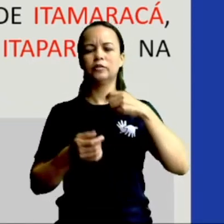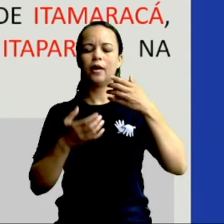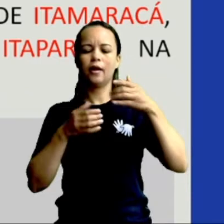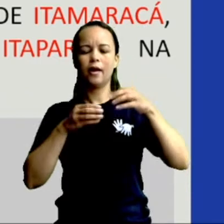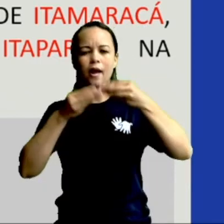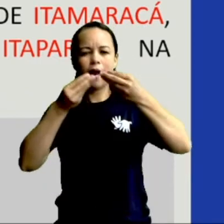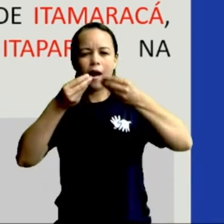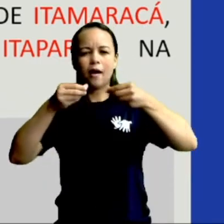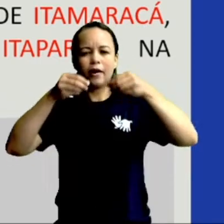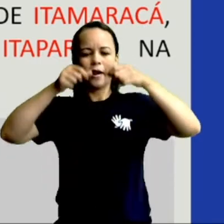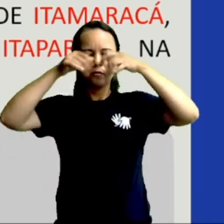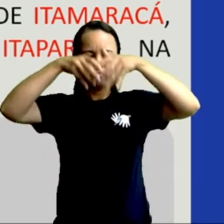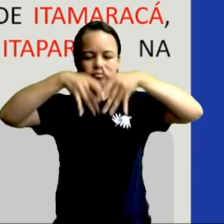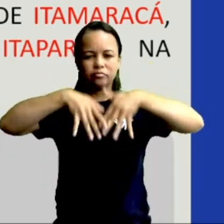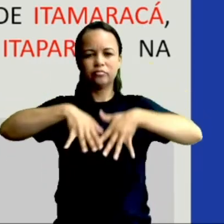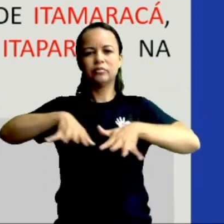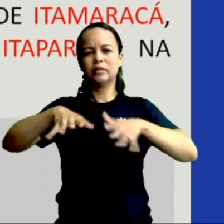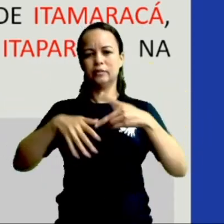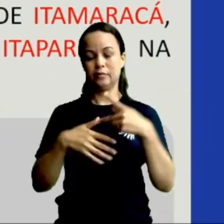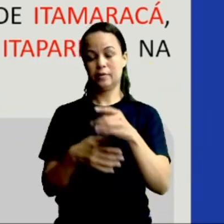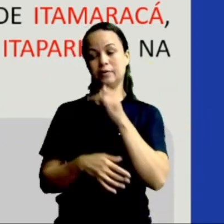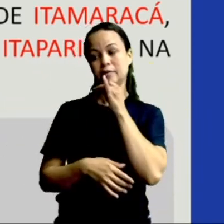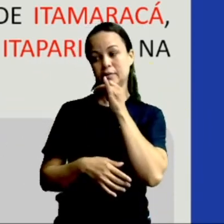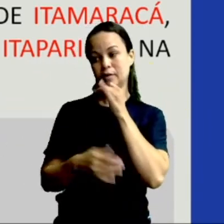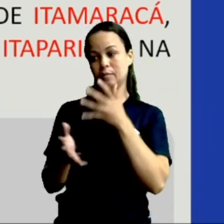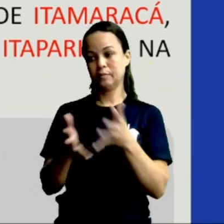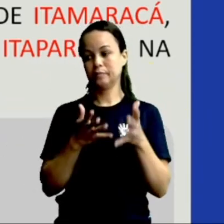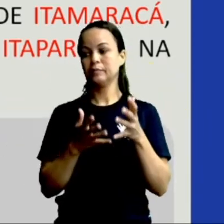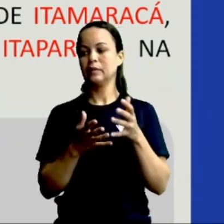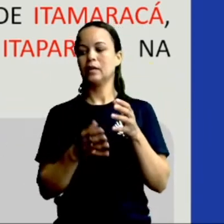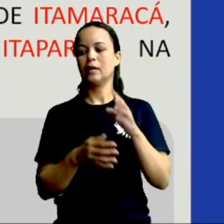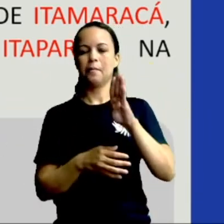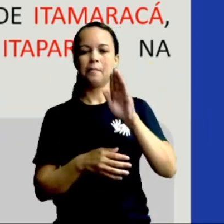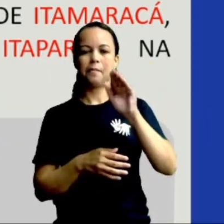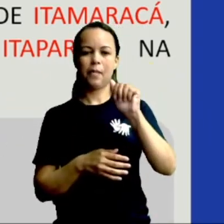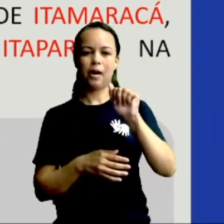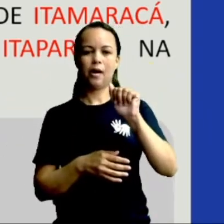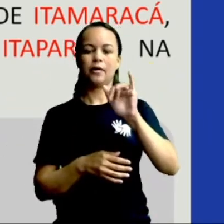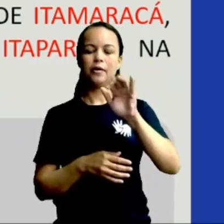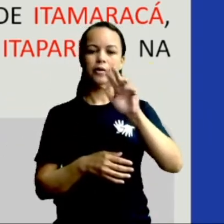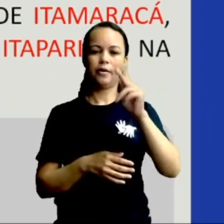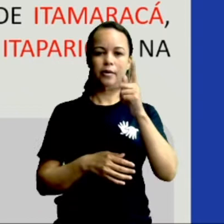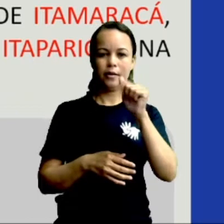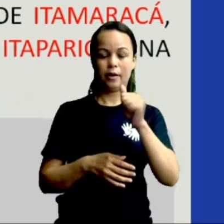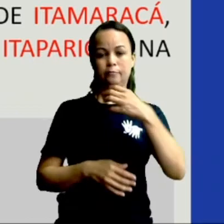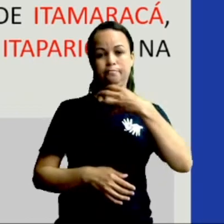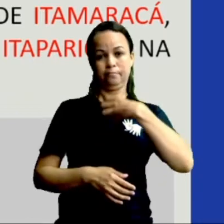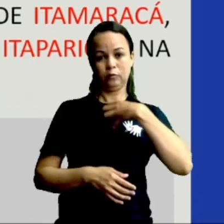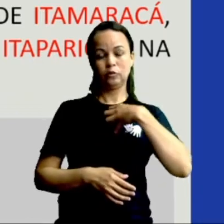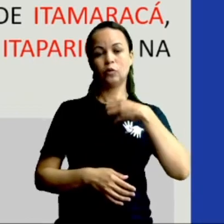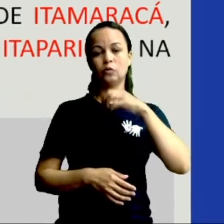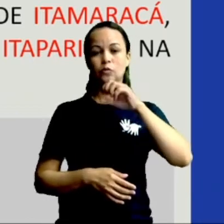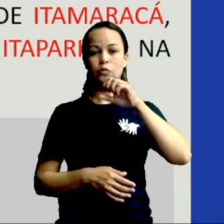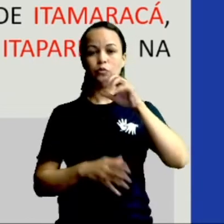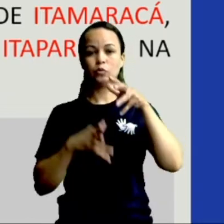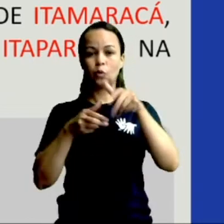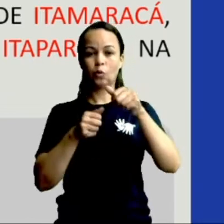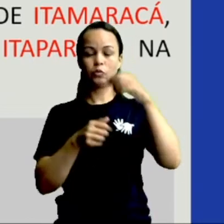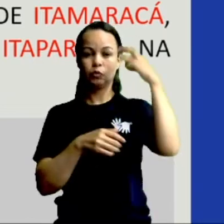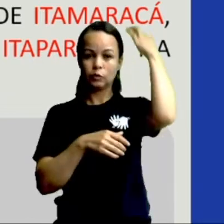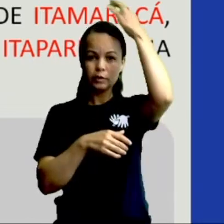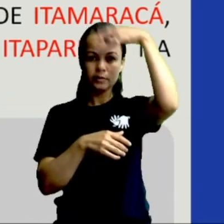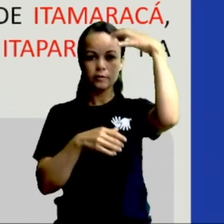São exemplos, ó, de baías como a Baía de Todos os Santos, na Bahia. Exemplos